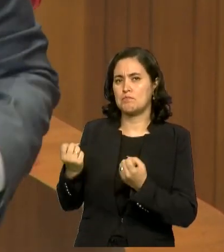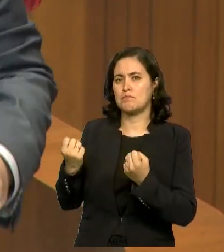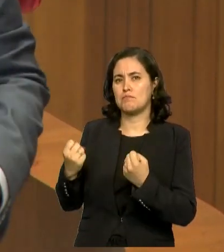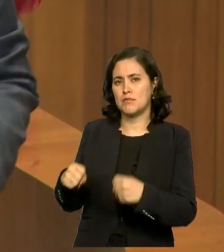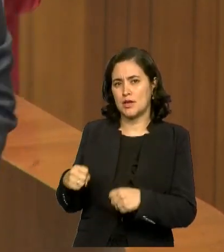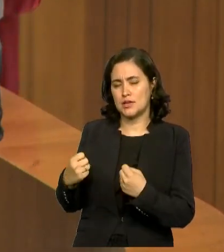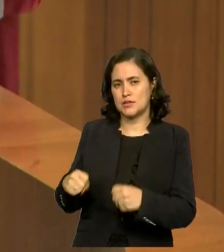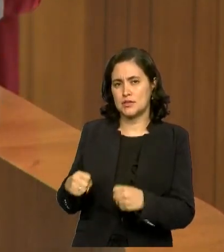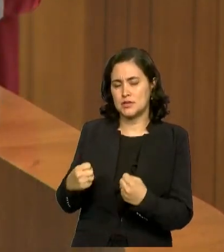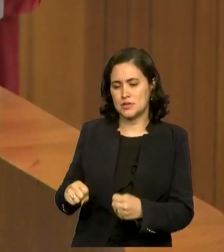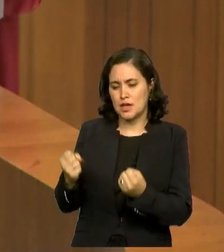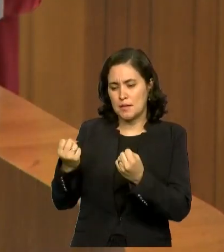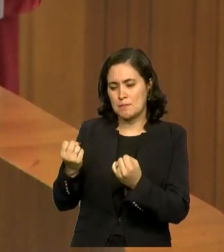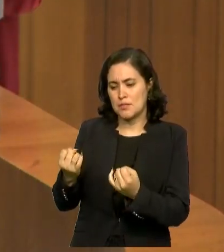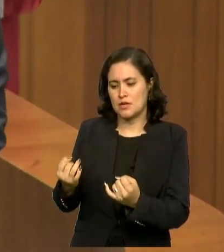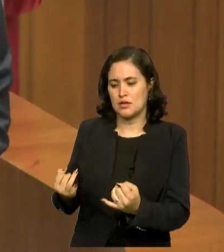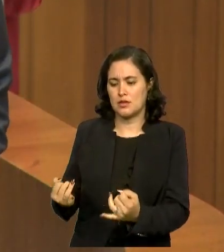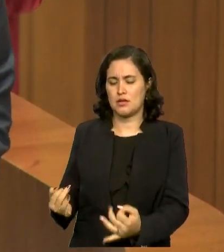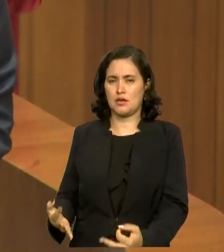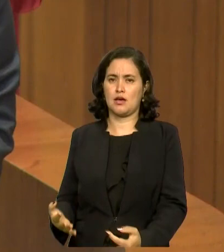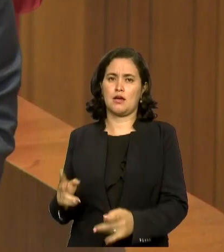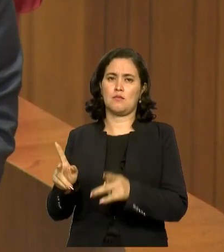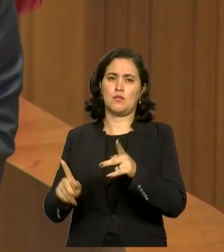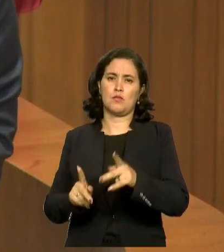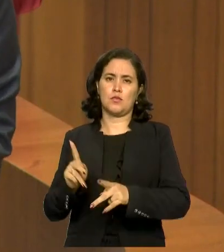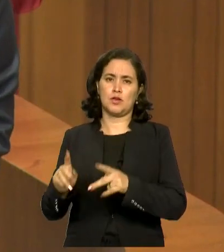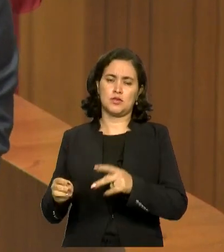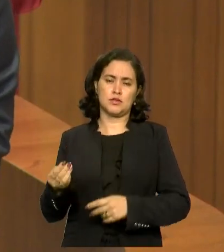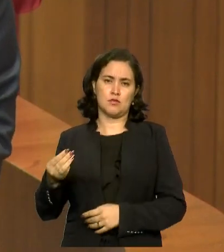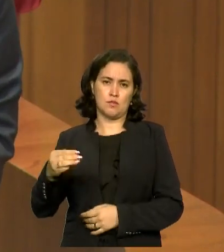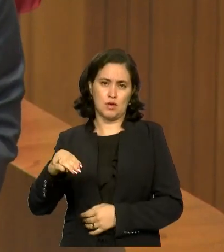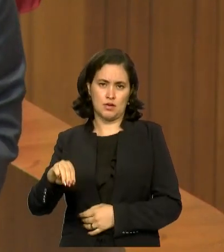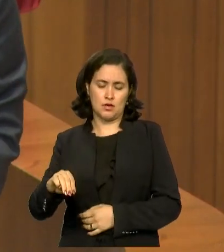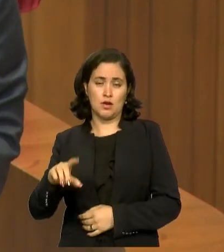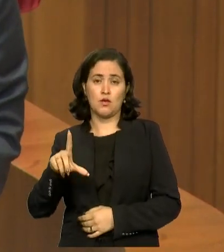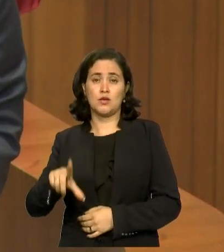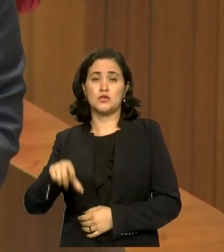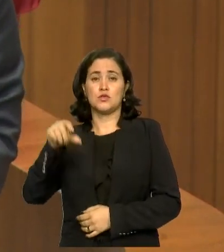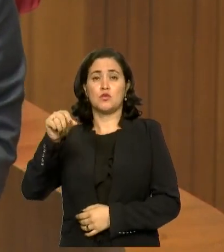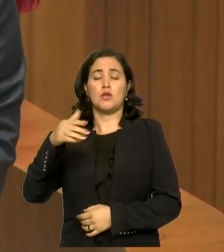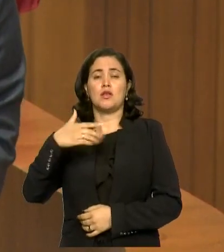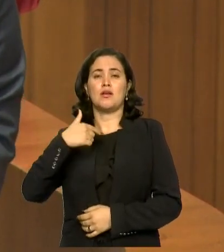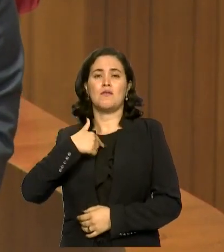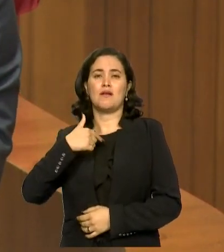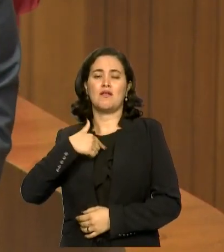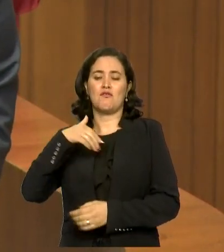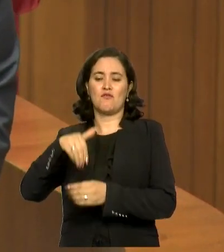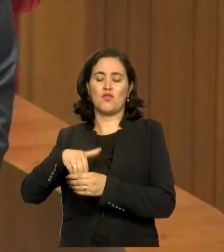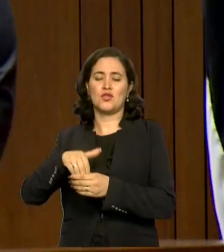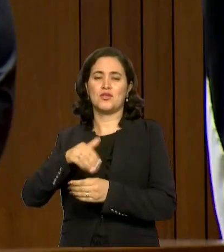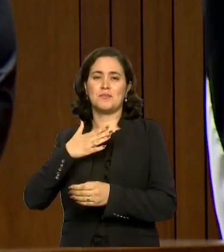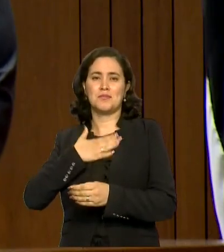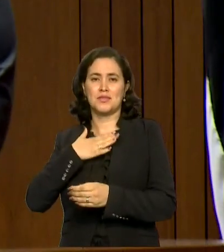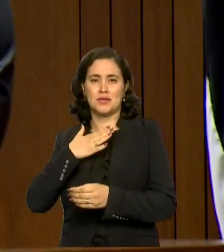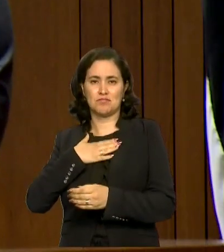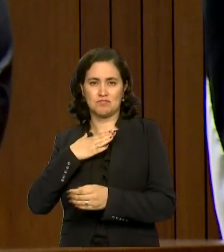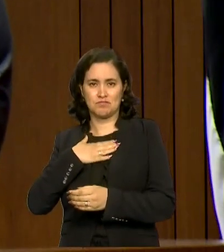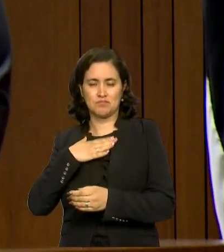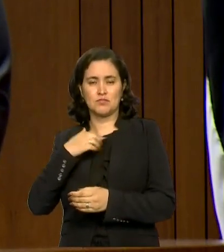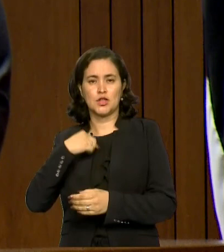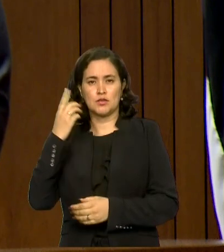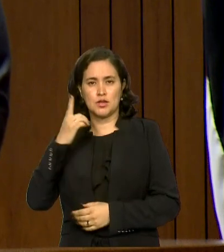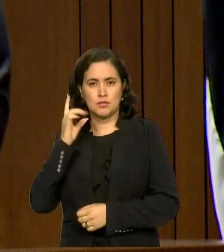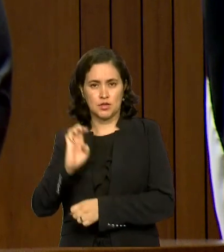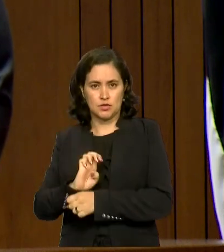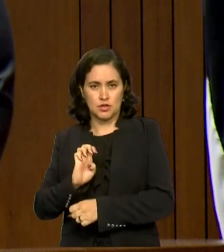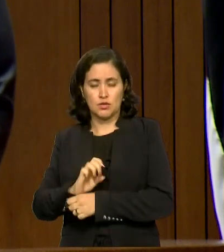Maranhão, que me concedeu honrosamente este mandato de deputado estadual. Eu, advogado que sou, profissão que abracei, a única profissão